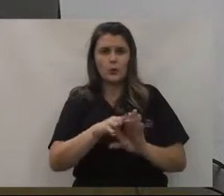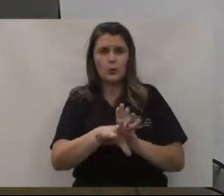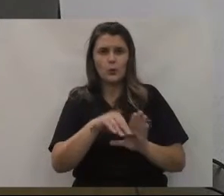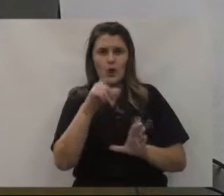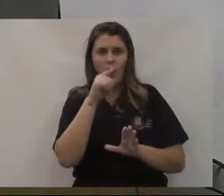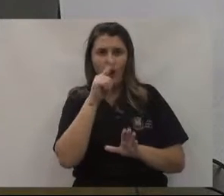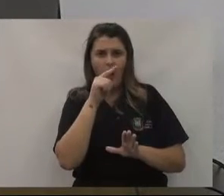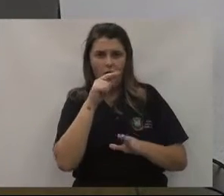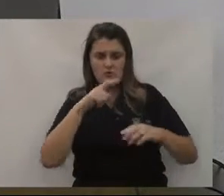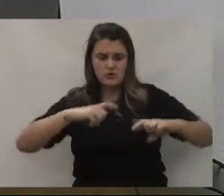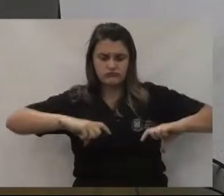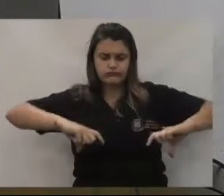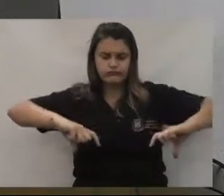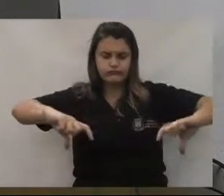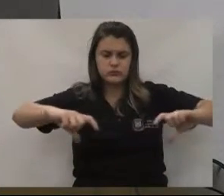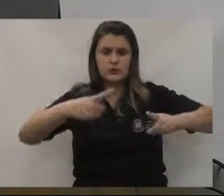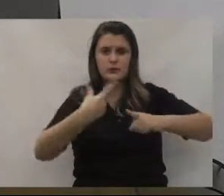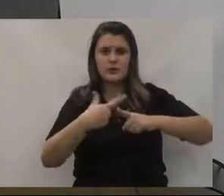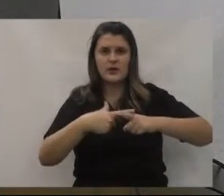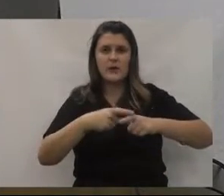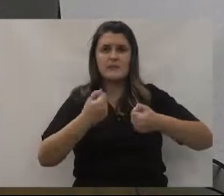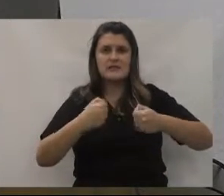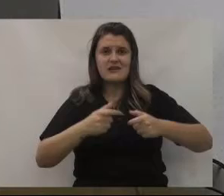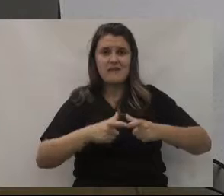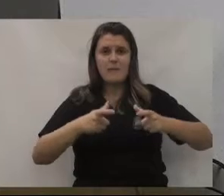para aumentar as lavouras.